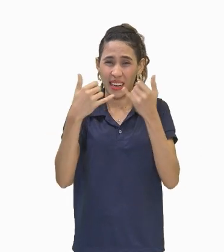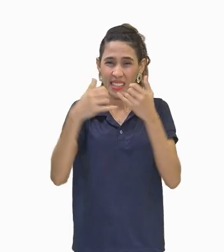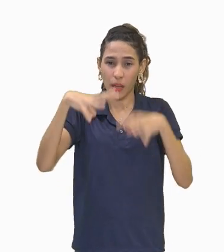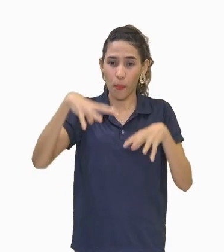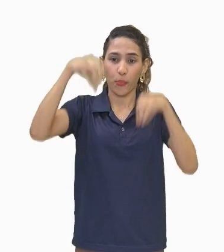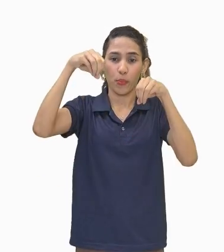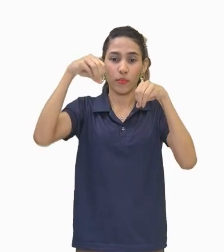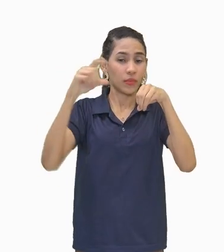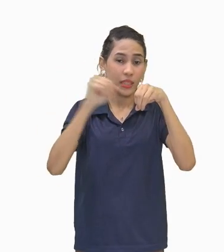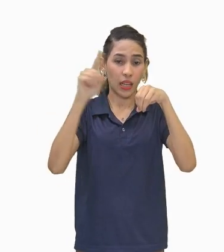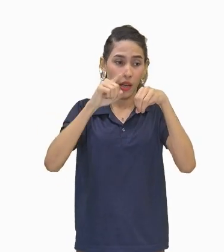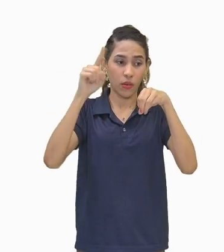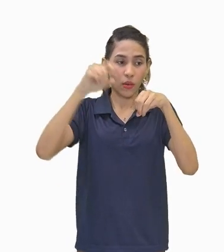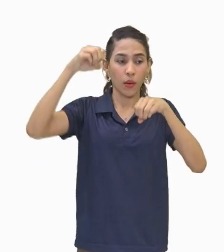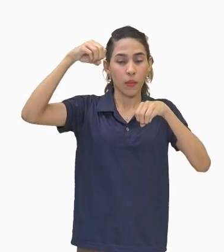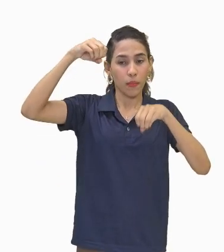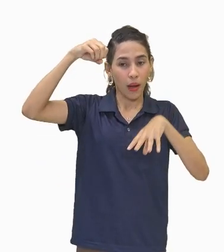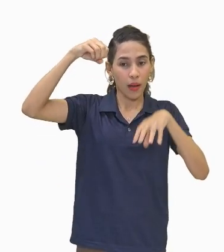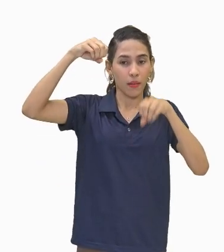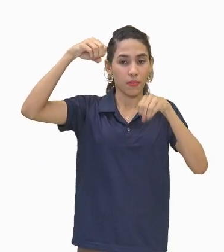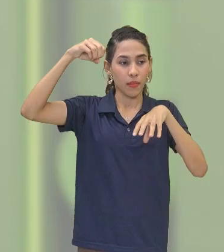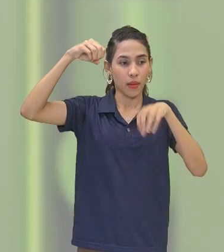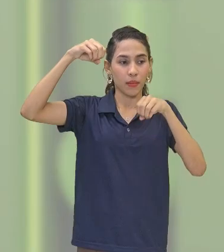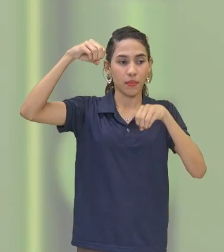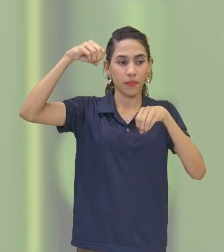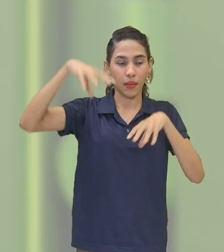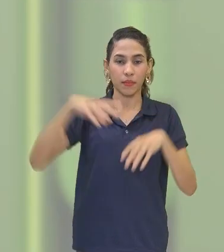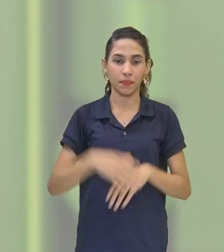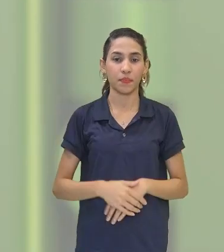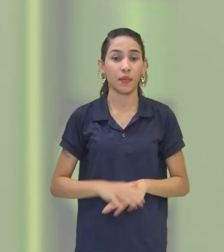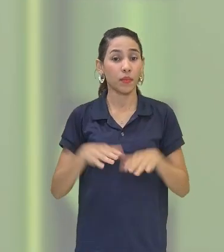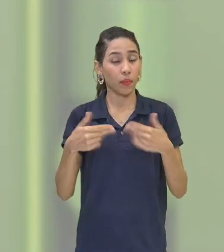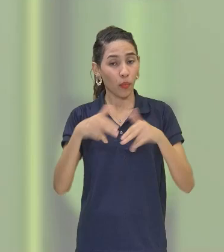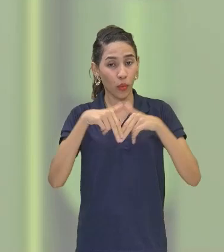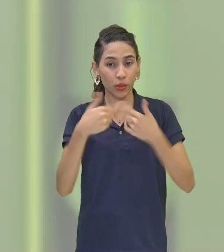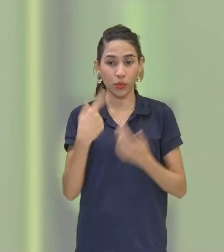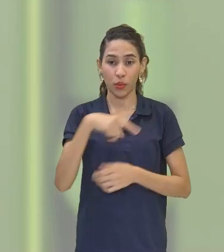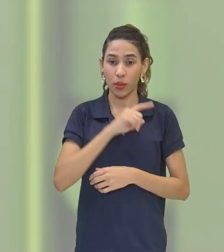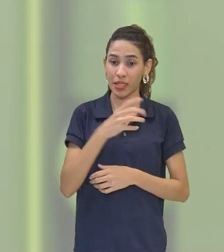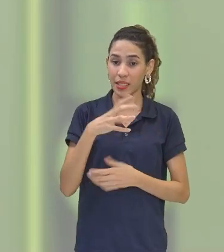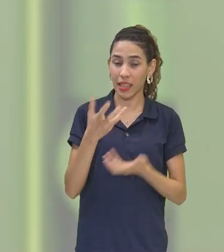a vantagem de um circuito em paralelo. Vejam aí.